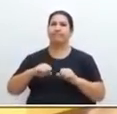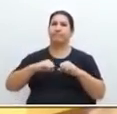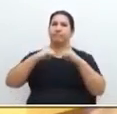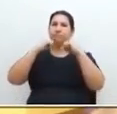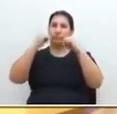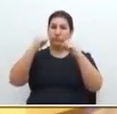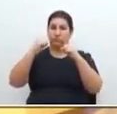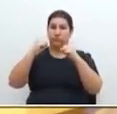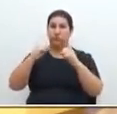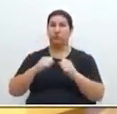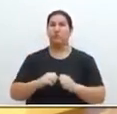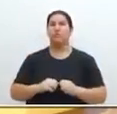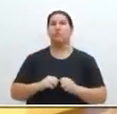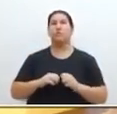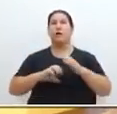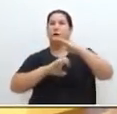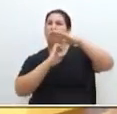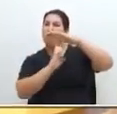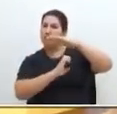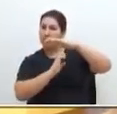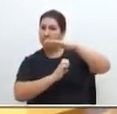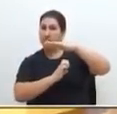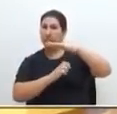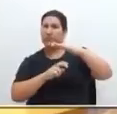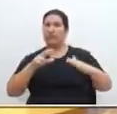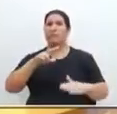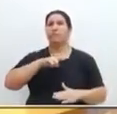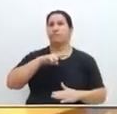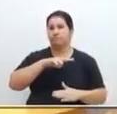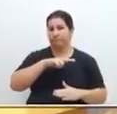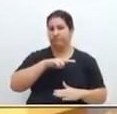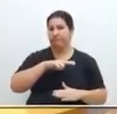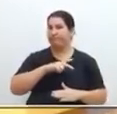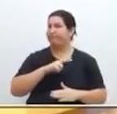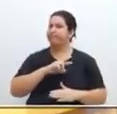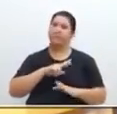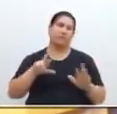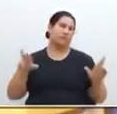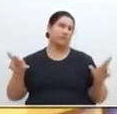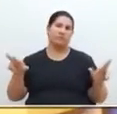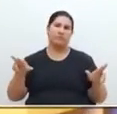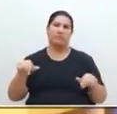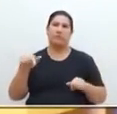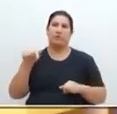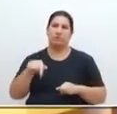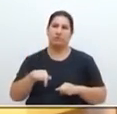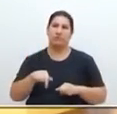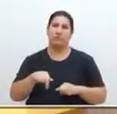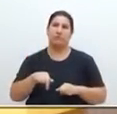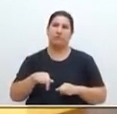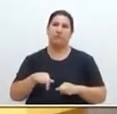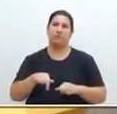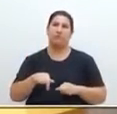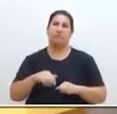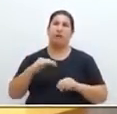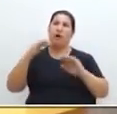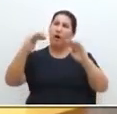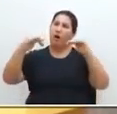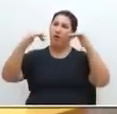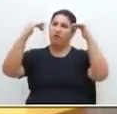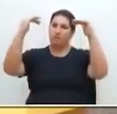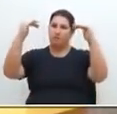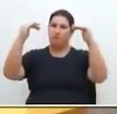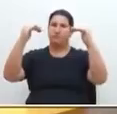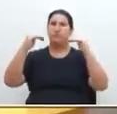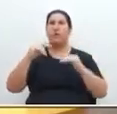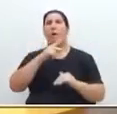dentro das empresas privadas e não é diferente aí dentro das autarquias também e das